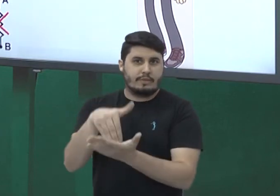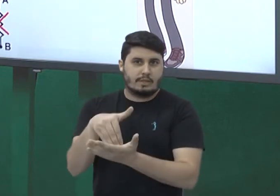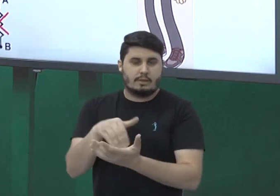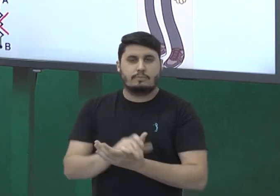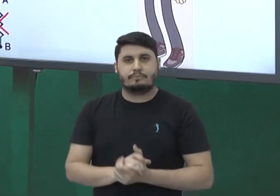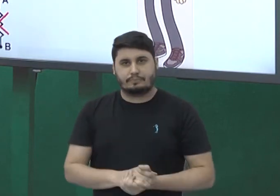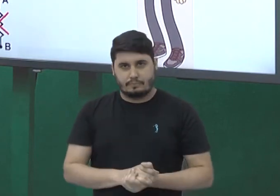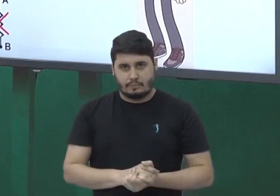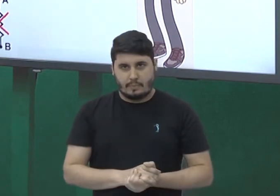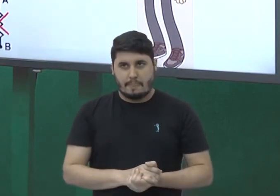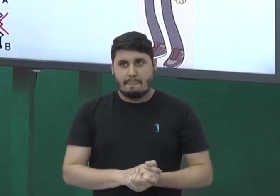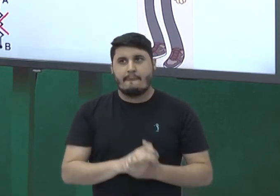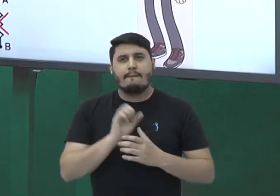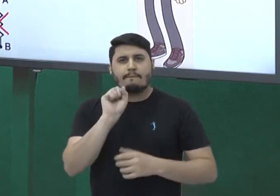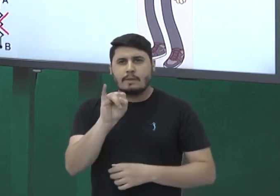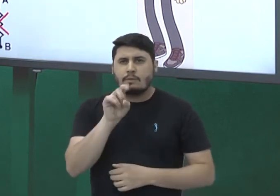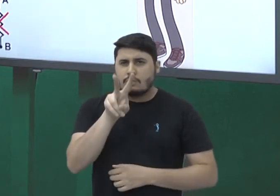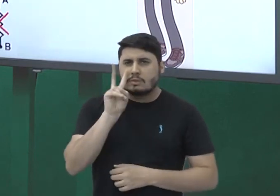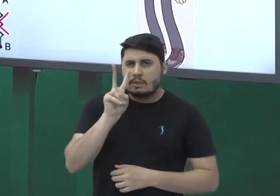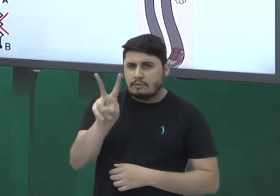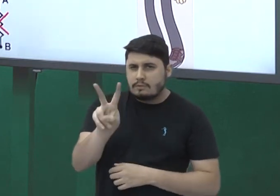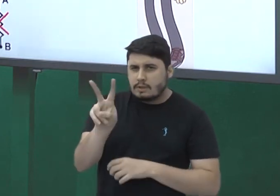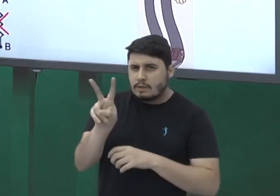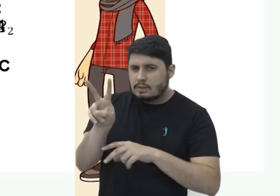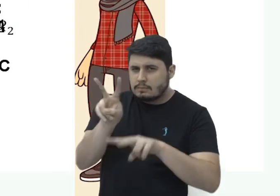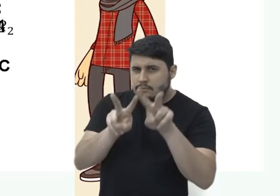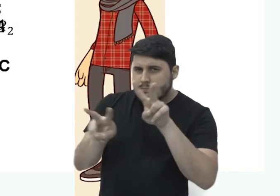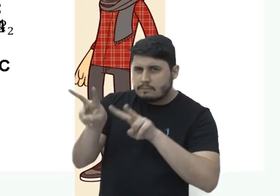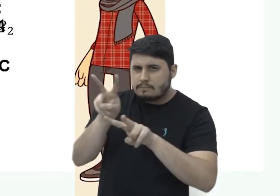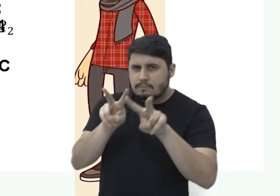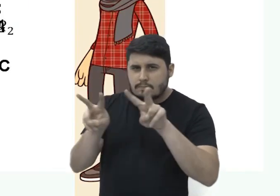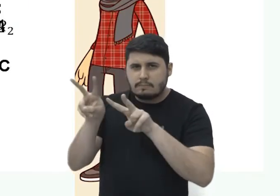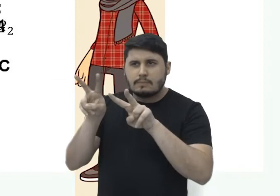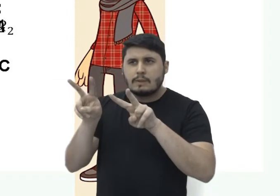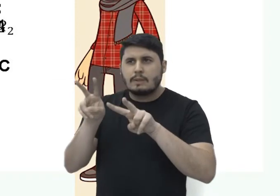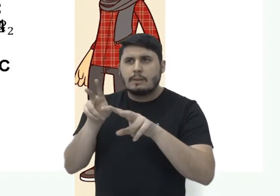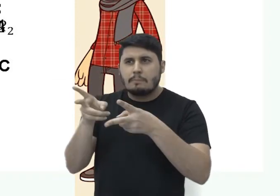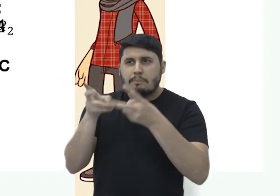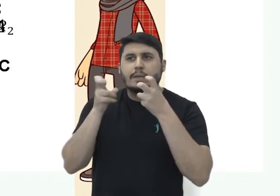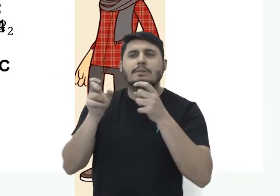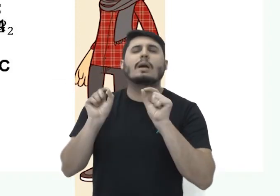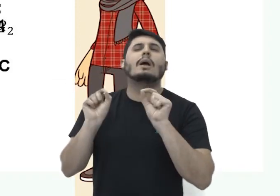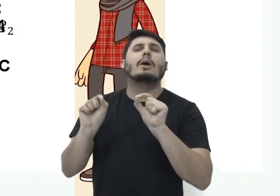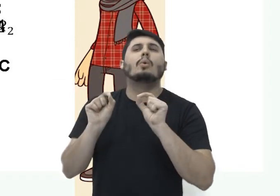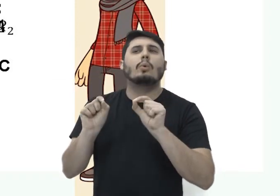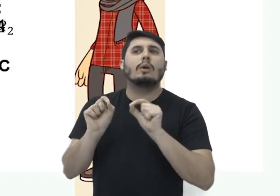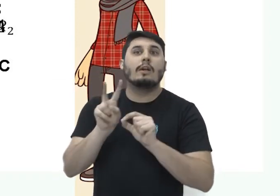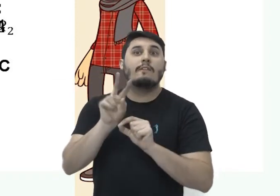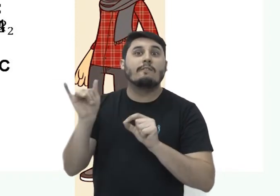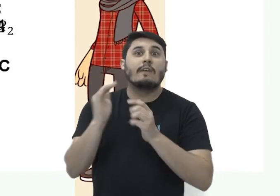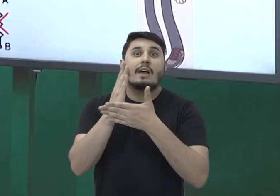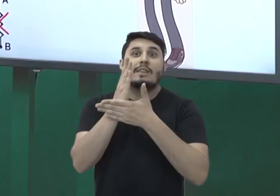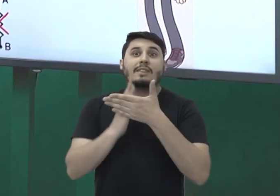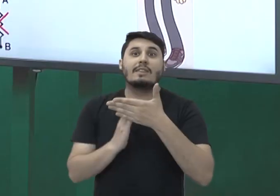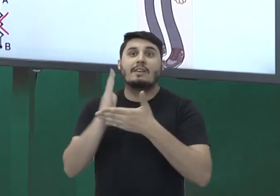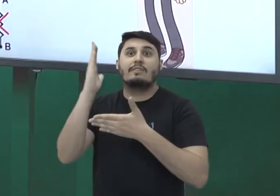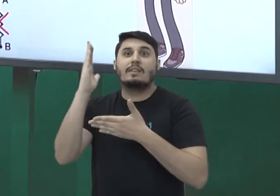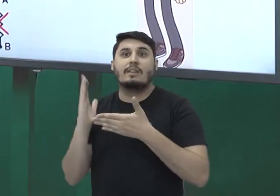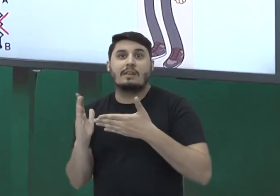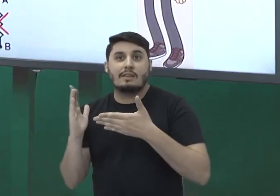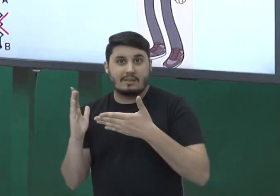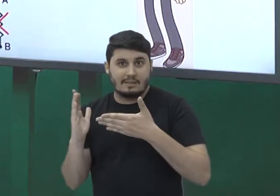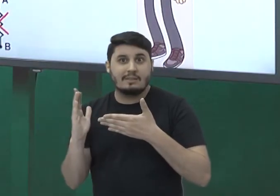circuito, você consegue perceber que a corrente ela vai se dividir aqui nessas 2 partes. Ou seja, nós temos